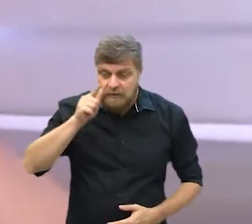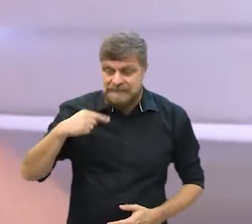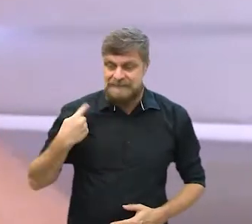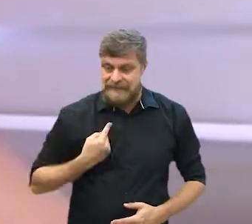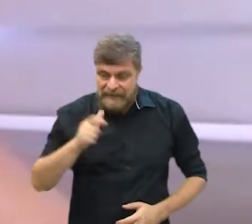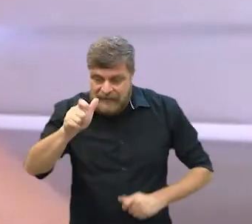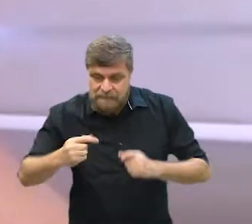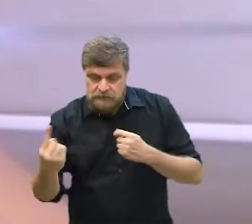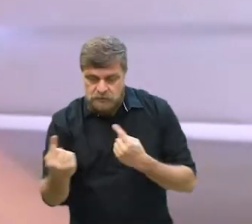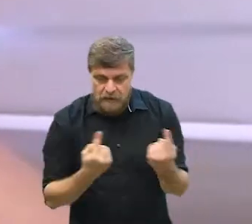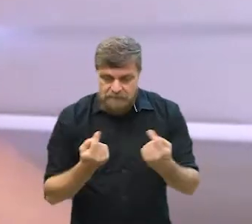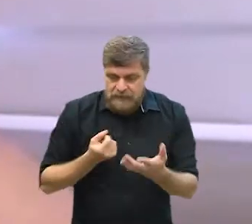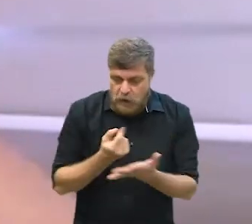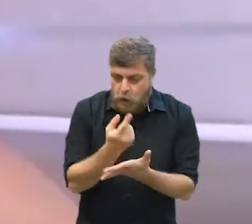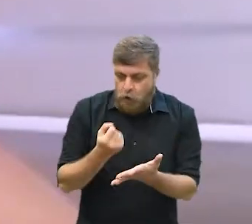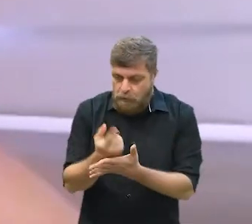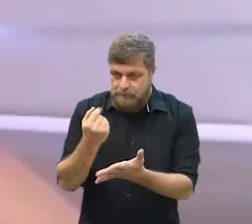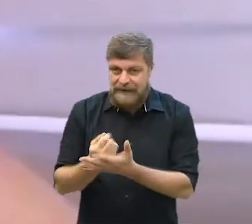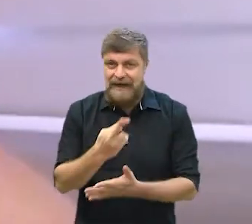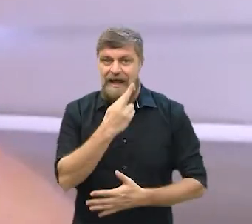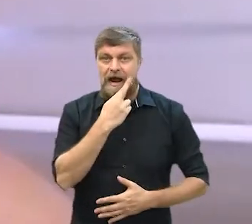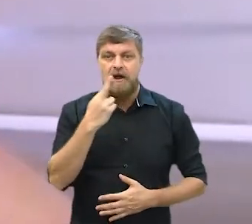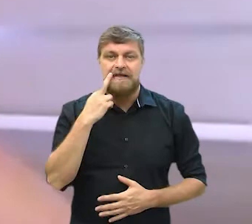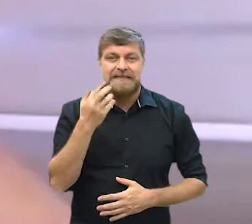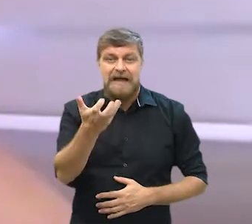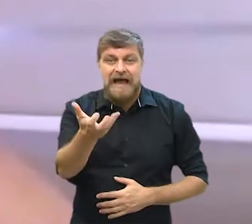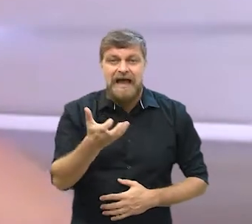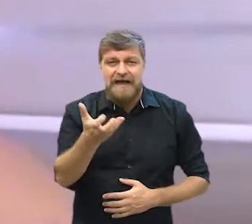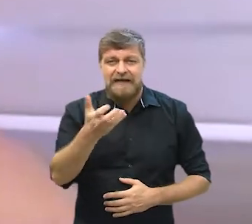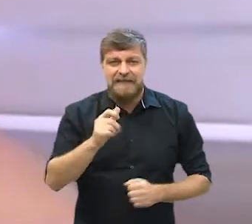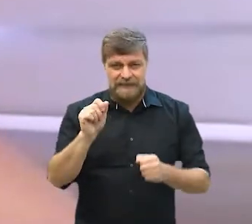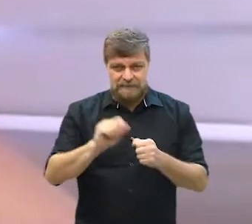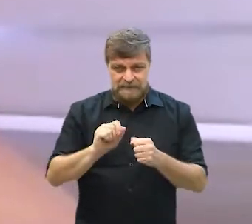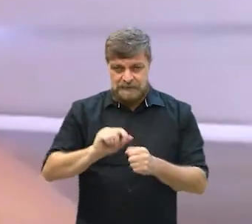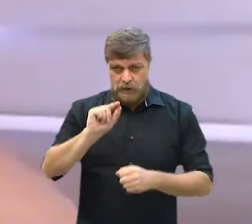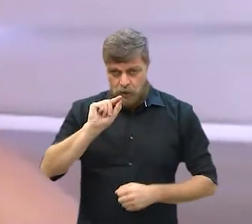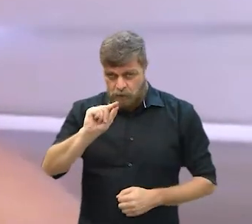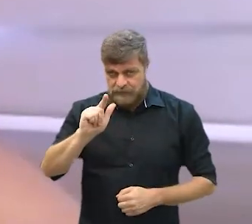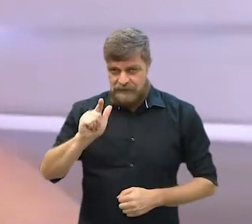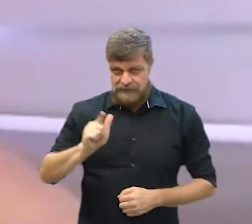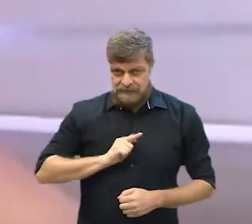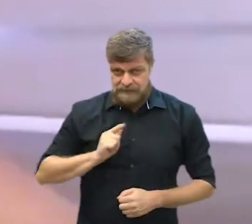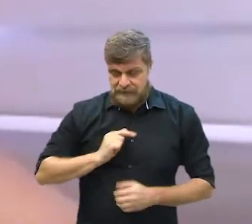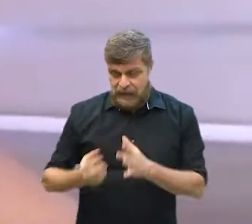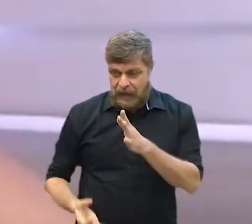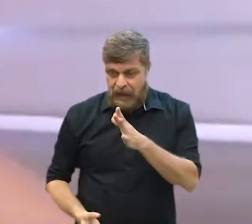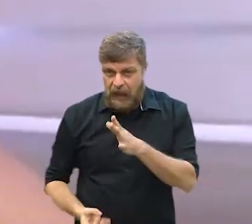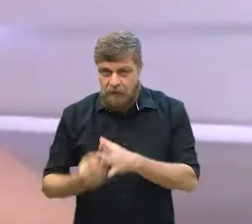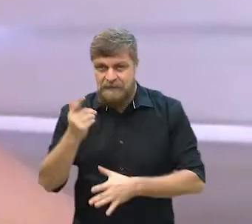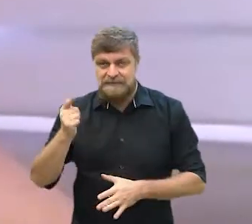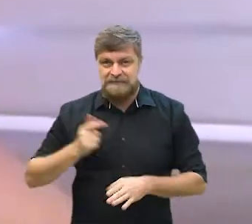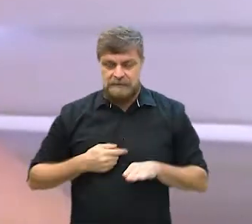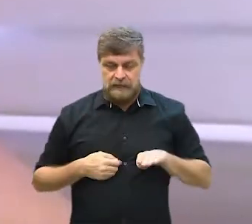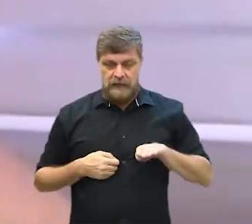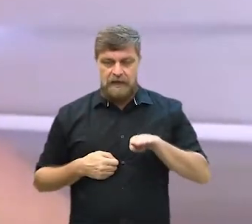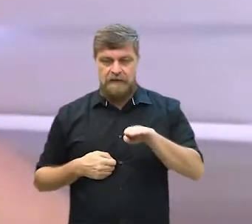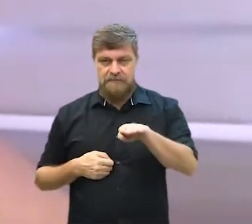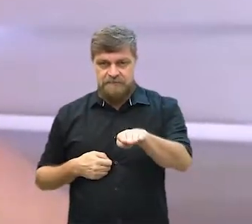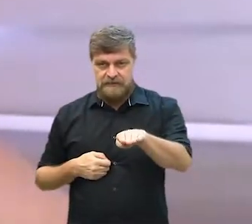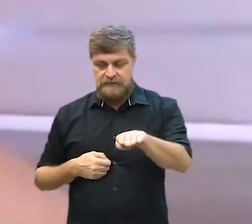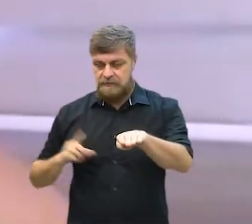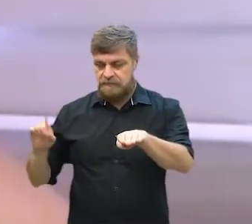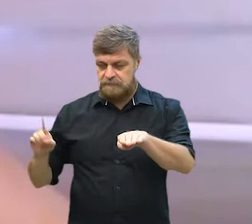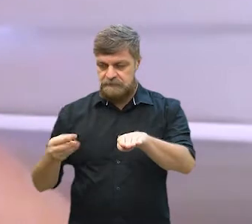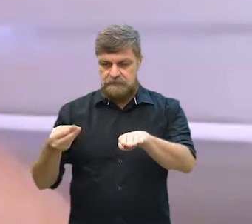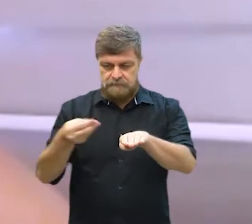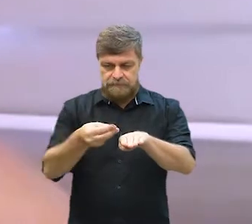vocês geram para nós. Então, eu estou disposto a permitir que esse direcionamento seja feito para delivery ou